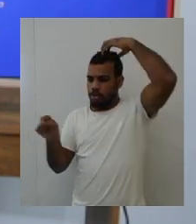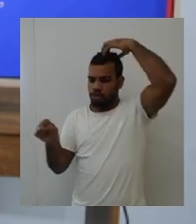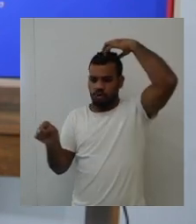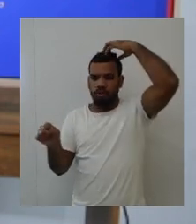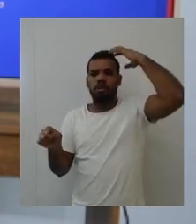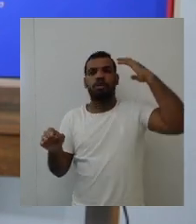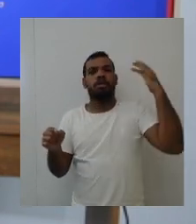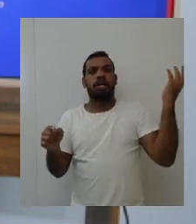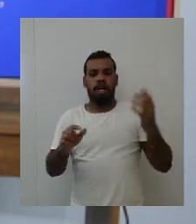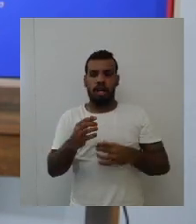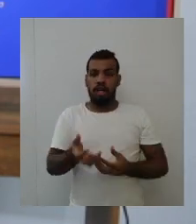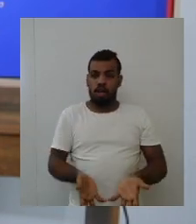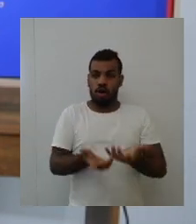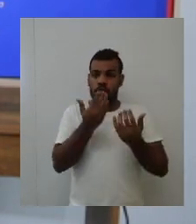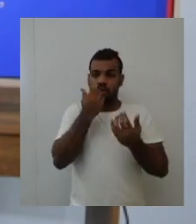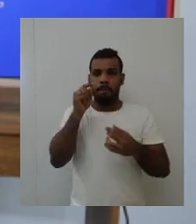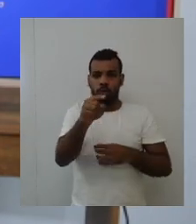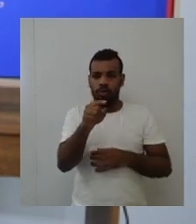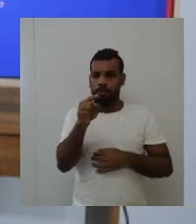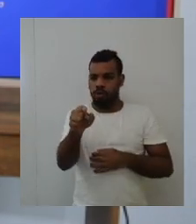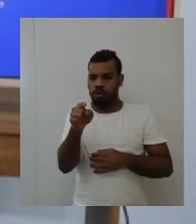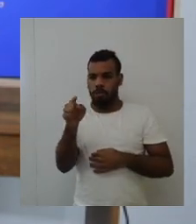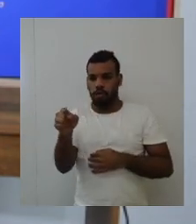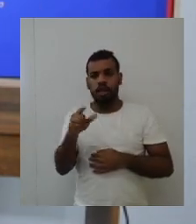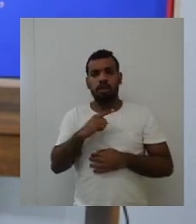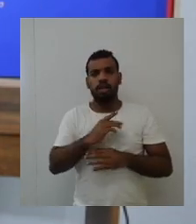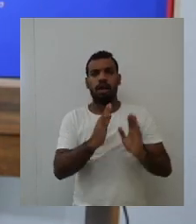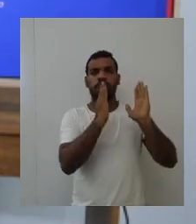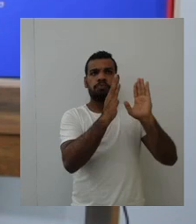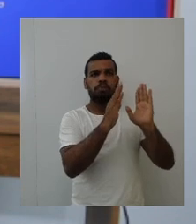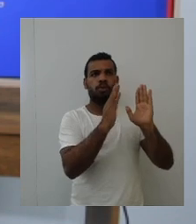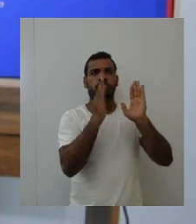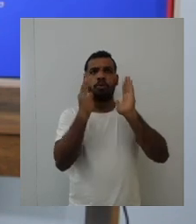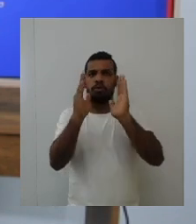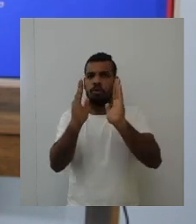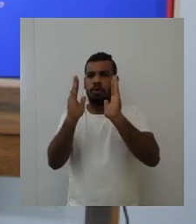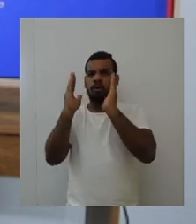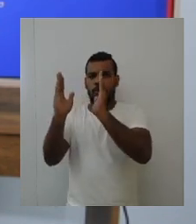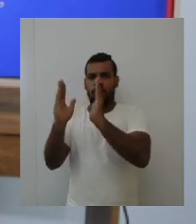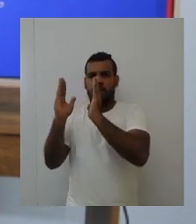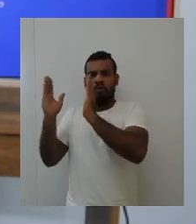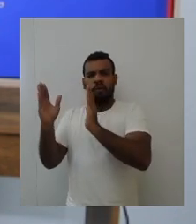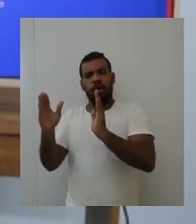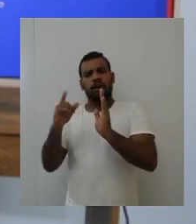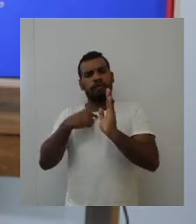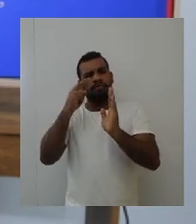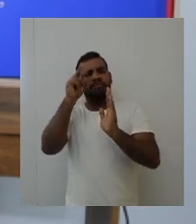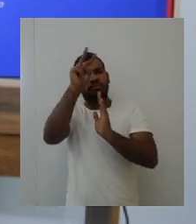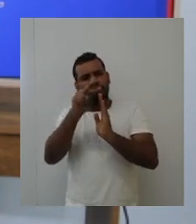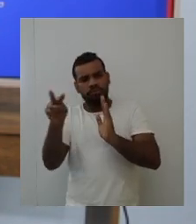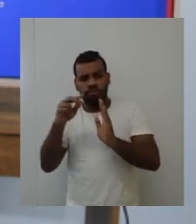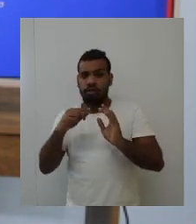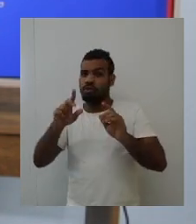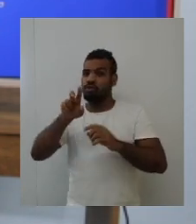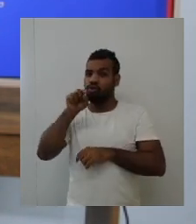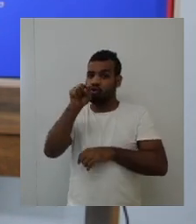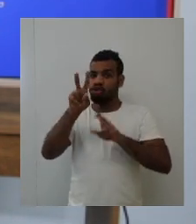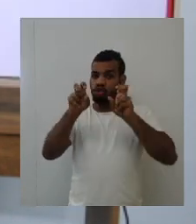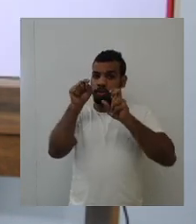comida, ponto. Li um pouco. A gente vê essa fragmentação ao longo do texto e é sobre isso que a gente vai pensar, né?